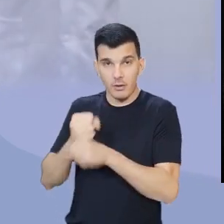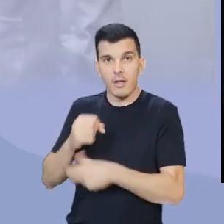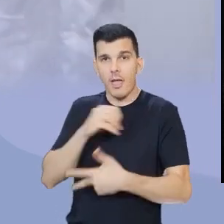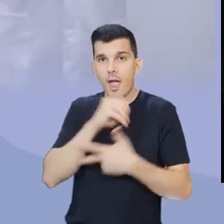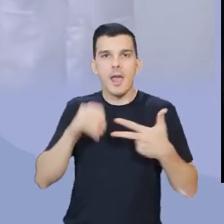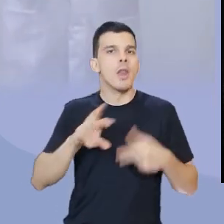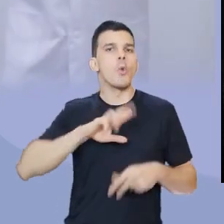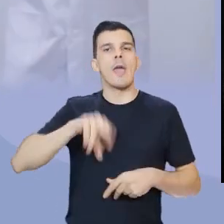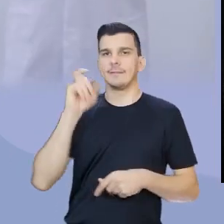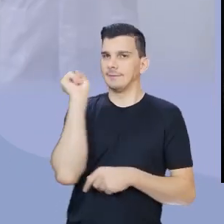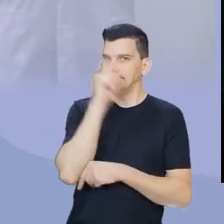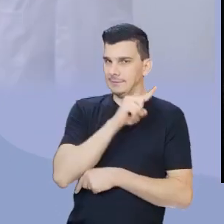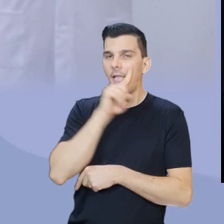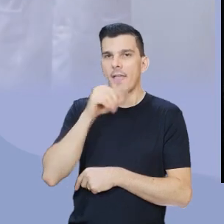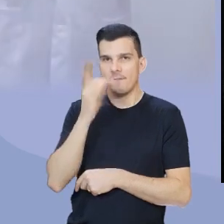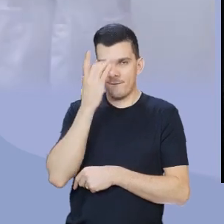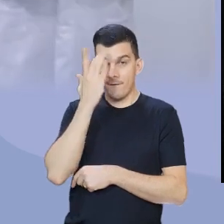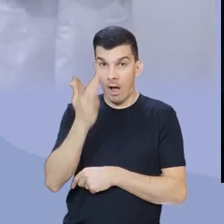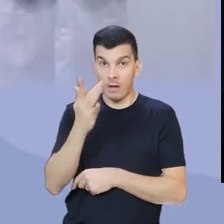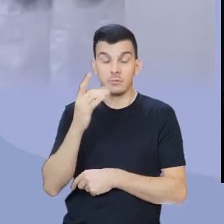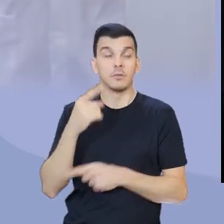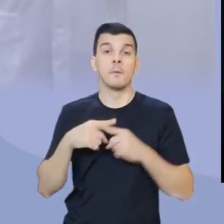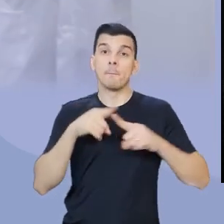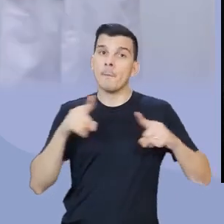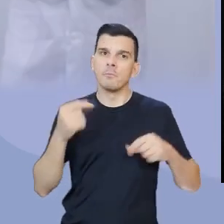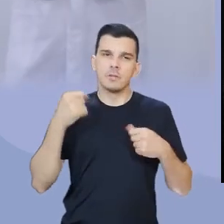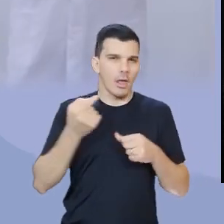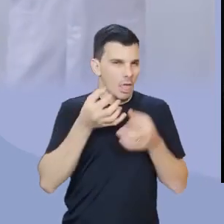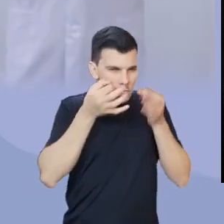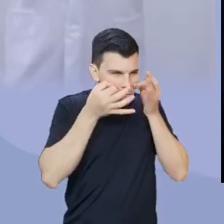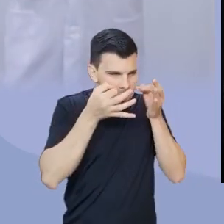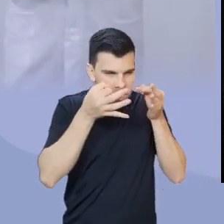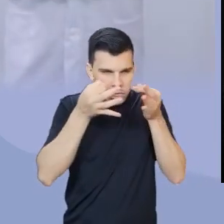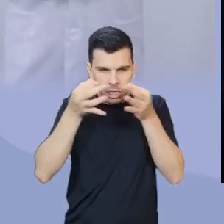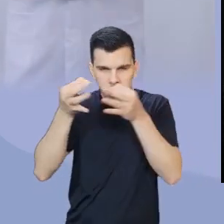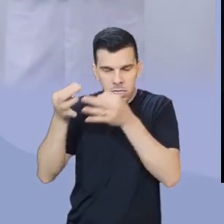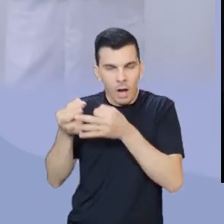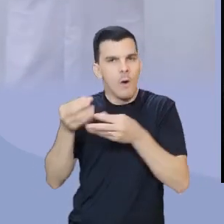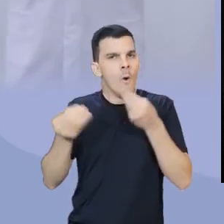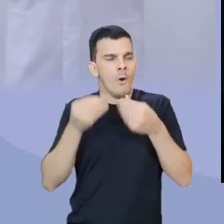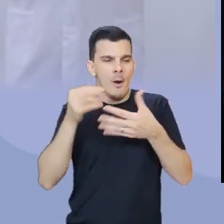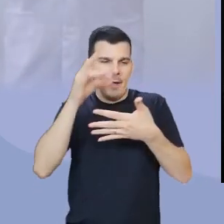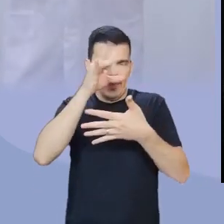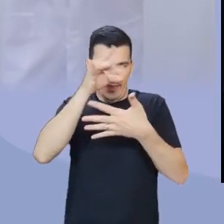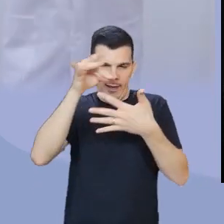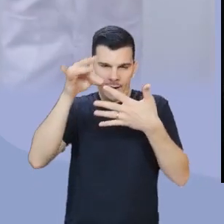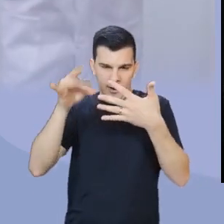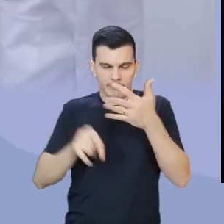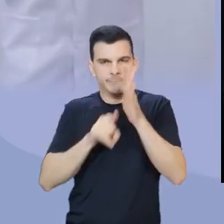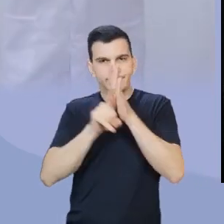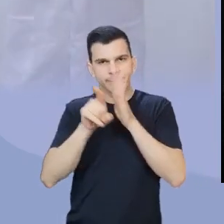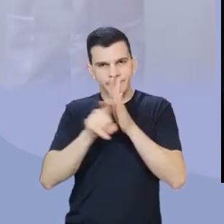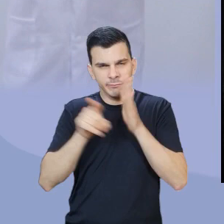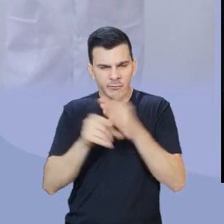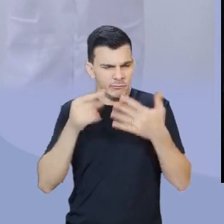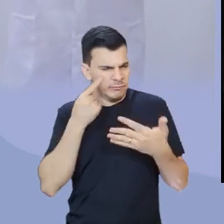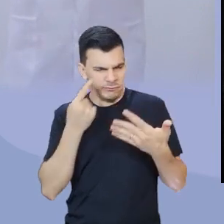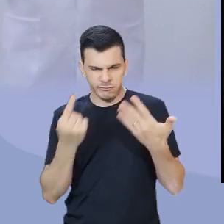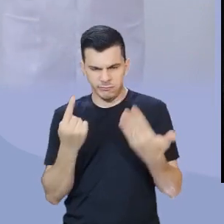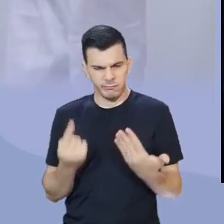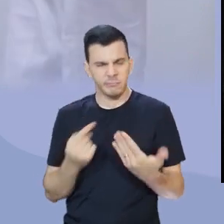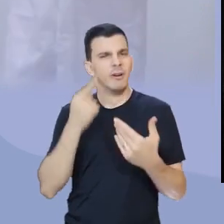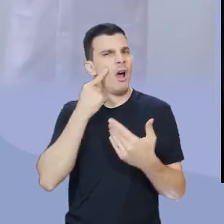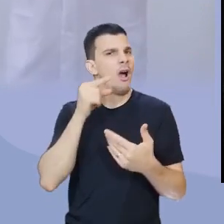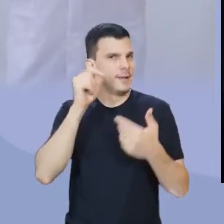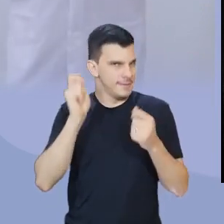são fáceis, né? Ele vai te dar números redondos, cálculos fáceis, na maioria das vezes, a não ser quando ele queira medir se